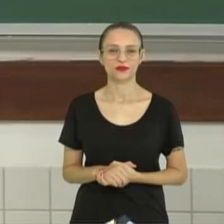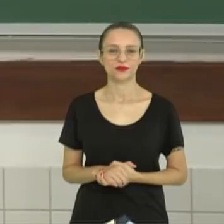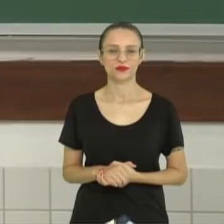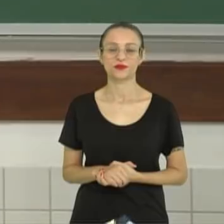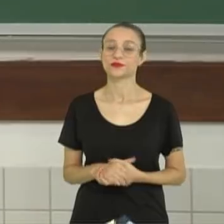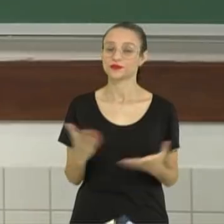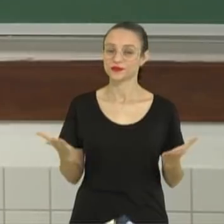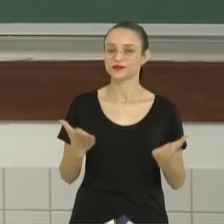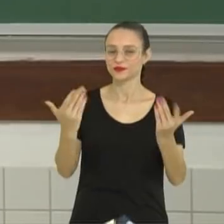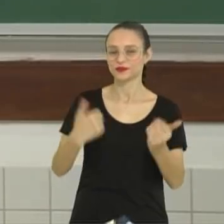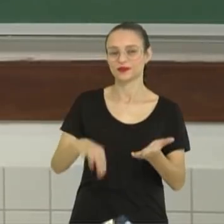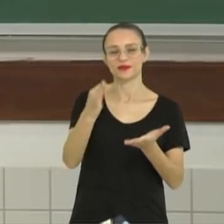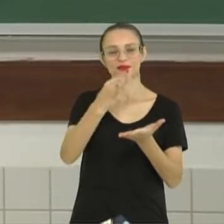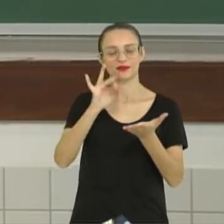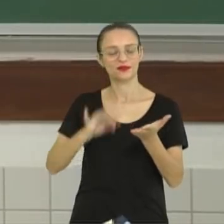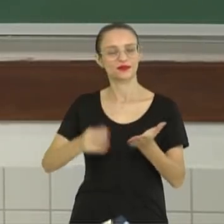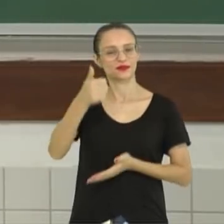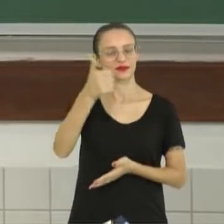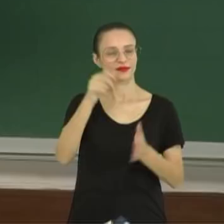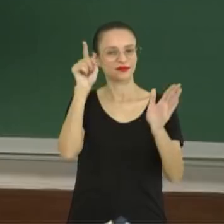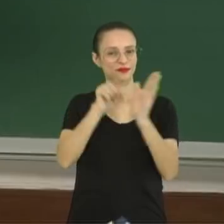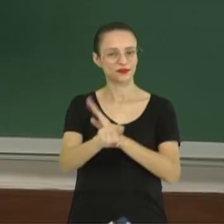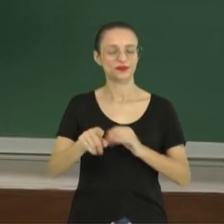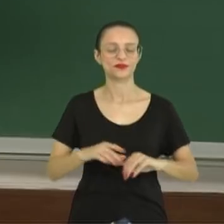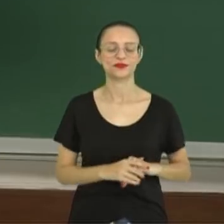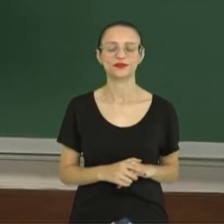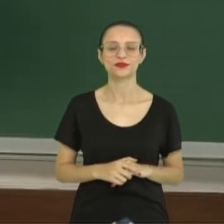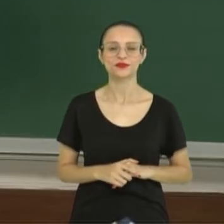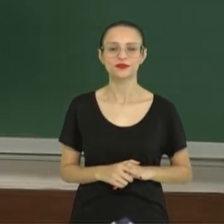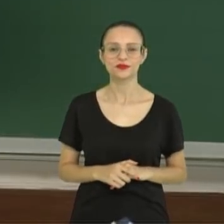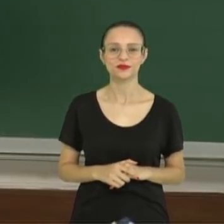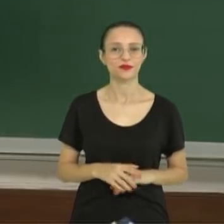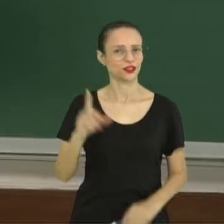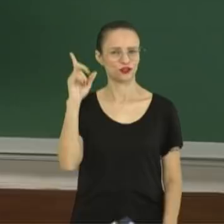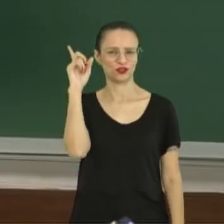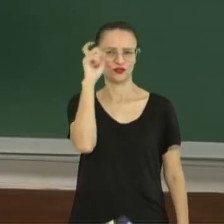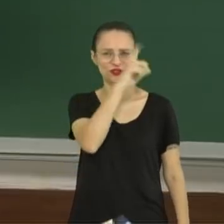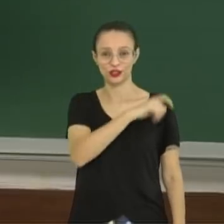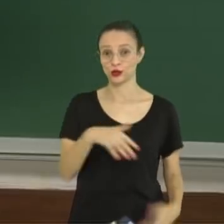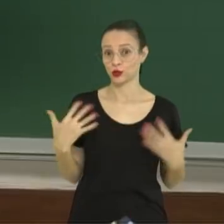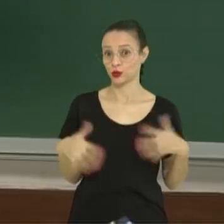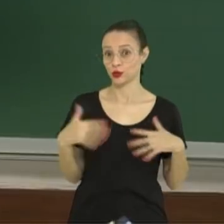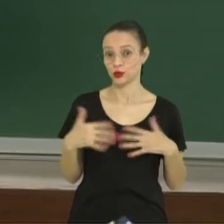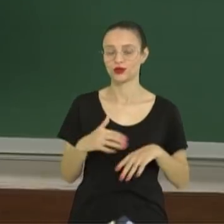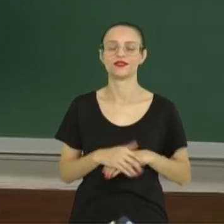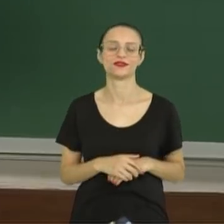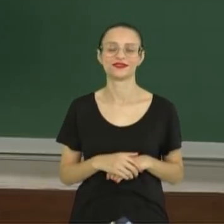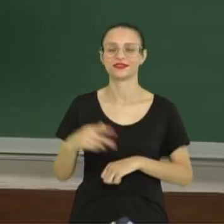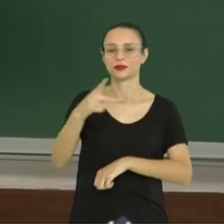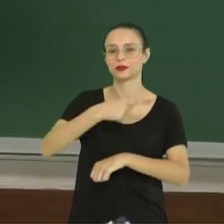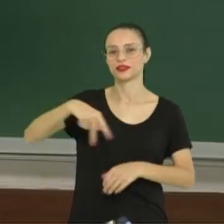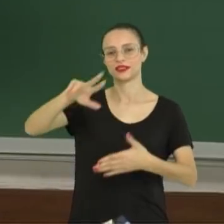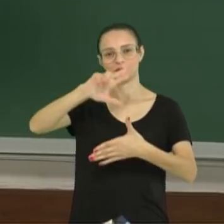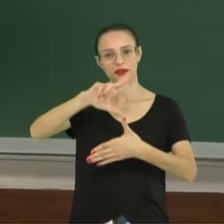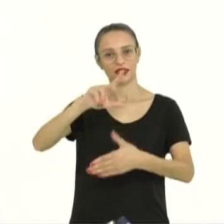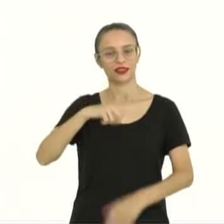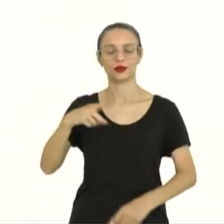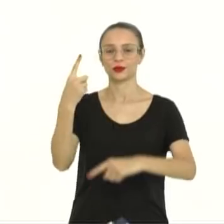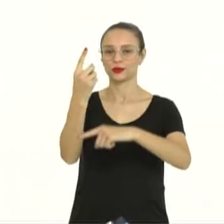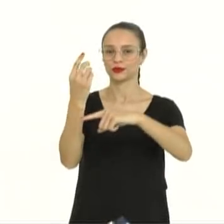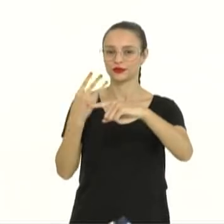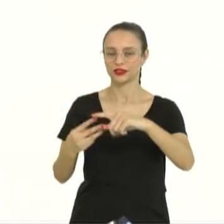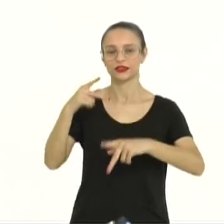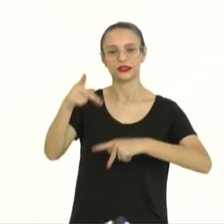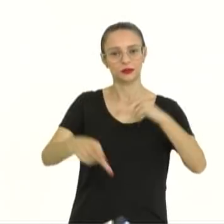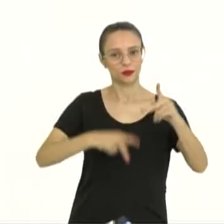Então, vamos lá, pessoal, correção do nosso primeiro questionário do dia. Dificílimo, né? A resposta aqui, ó. País da América Latina que conta com 1/3 da população